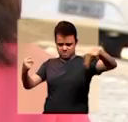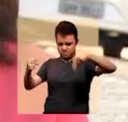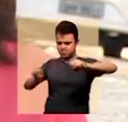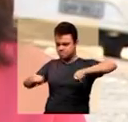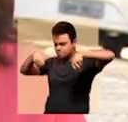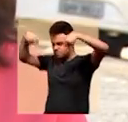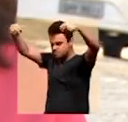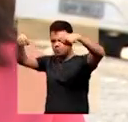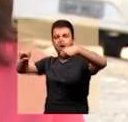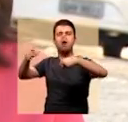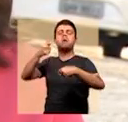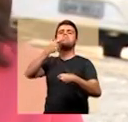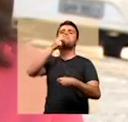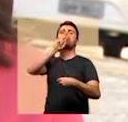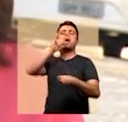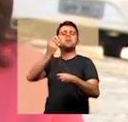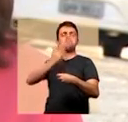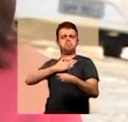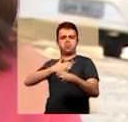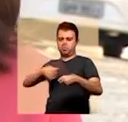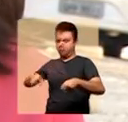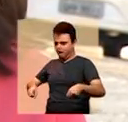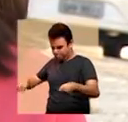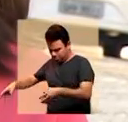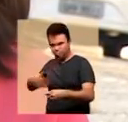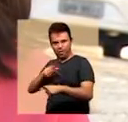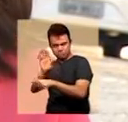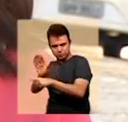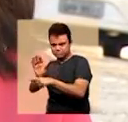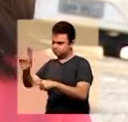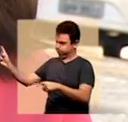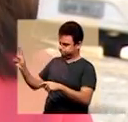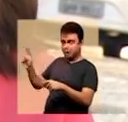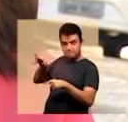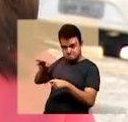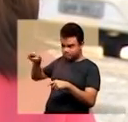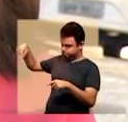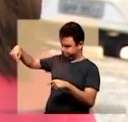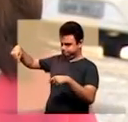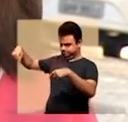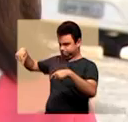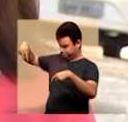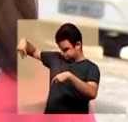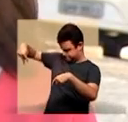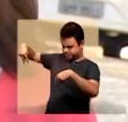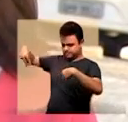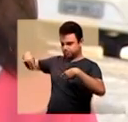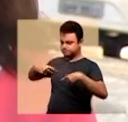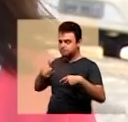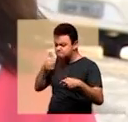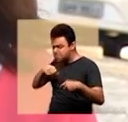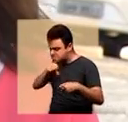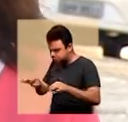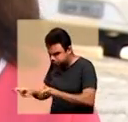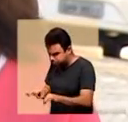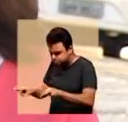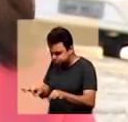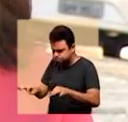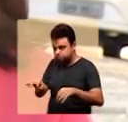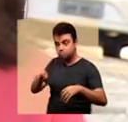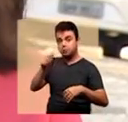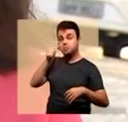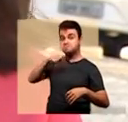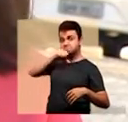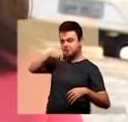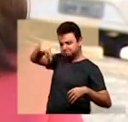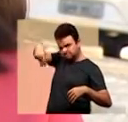O meu pai do lado do passageiro, esperando em pé, junto com meu irmão, para pegar o andador para ele poder entrar dentro de casa. Ele